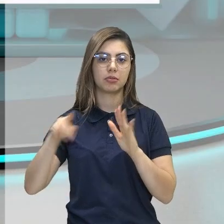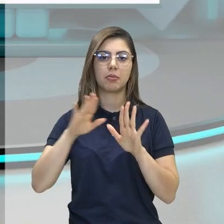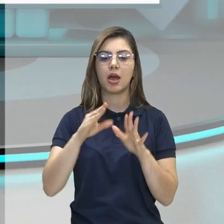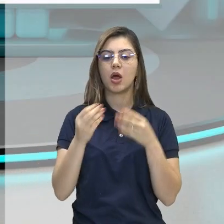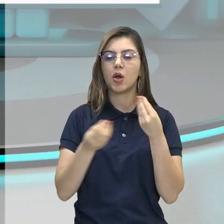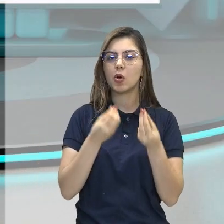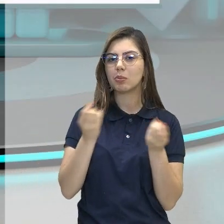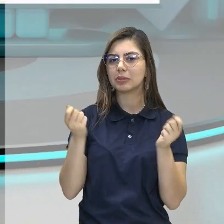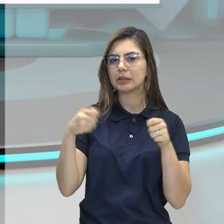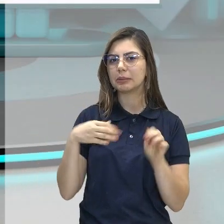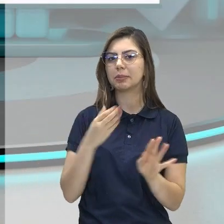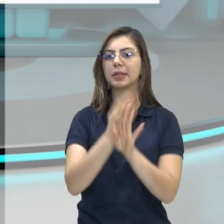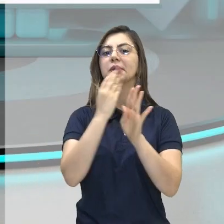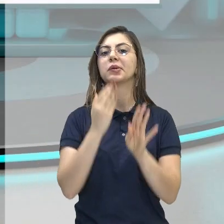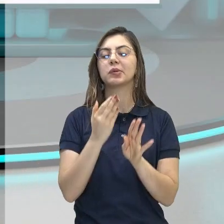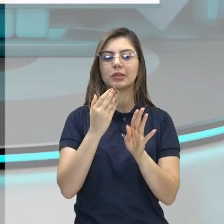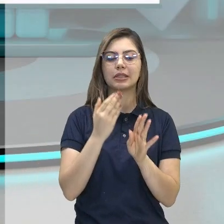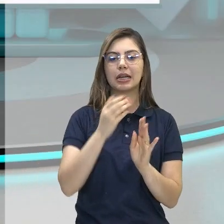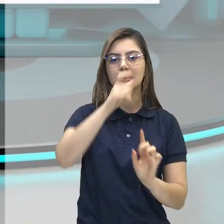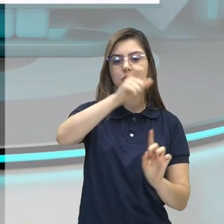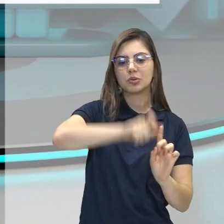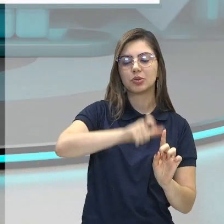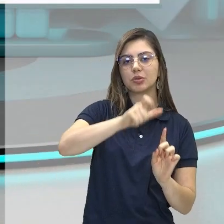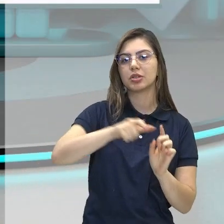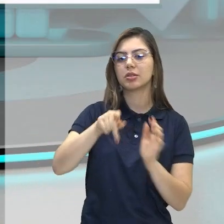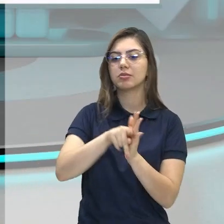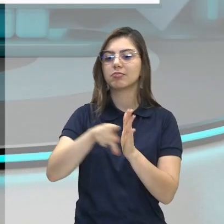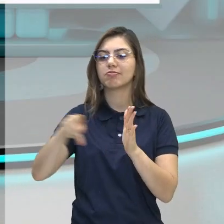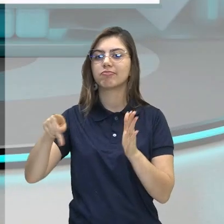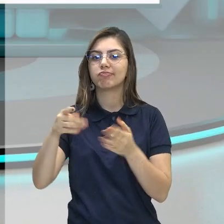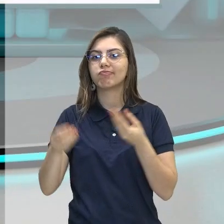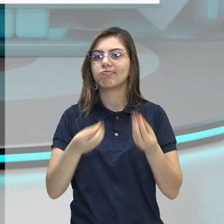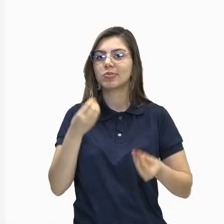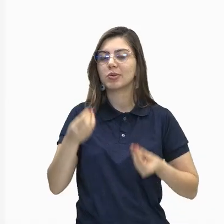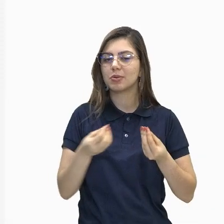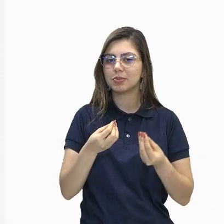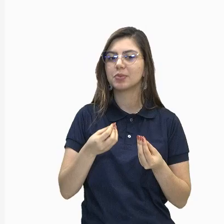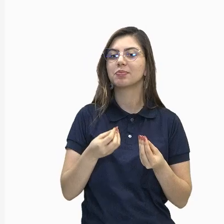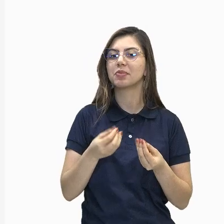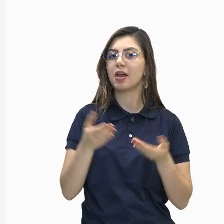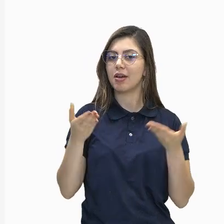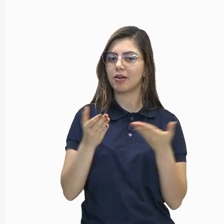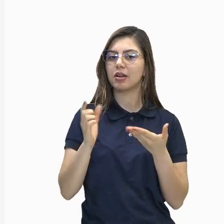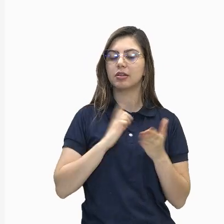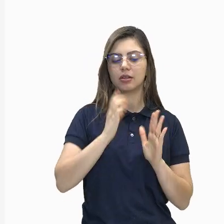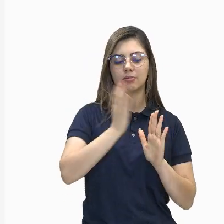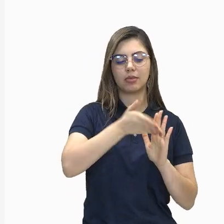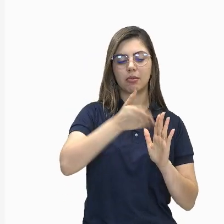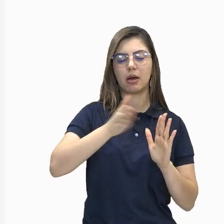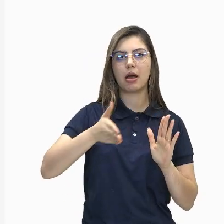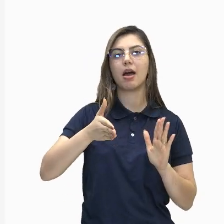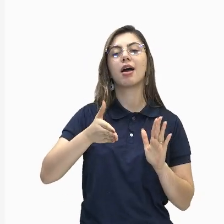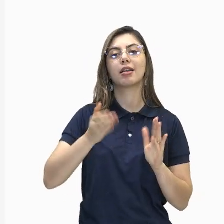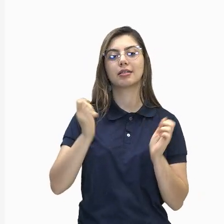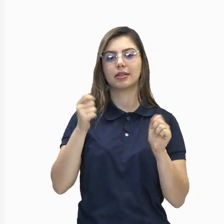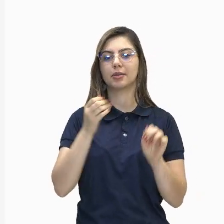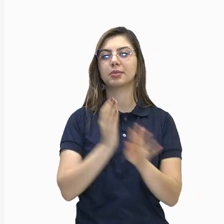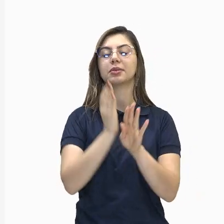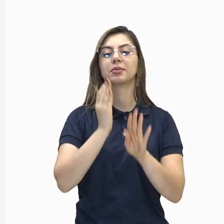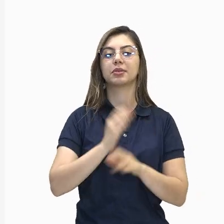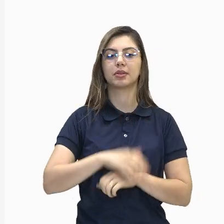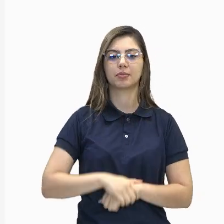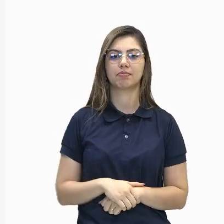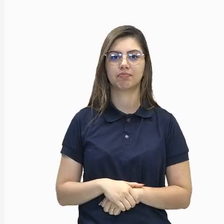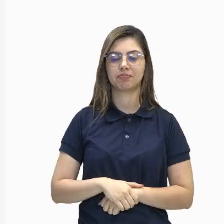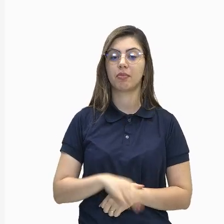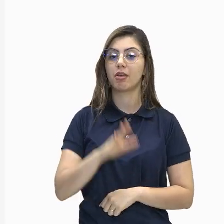o sujeito e o predicado em uma oração? Então, vamos a um passo a passo para que a gente possa identificar. Então,